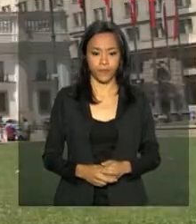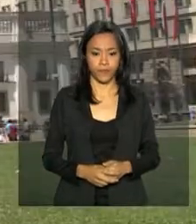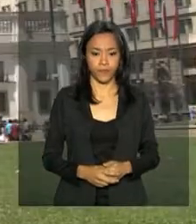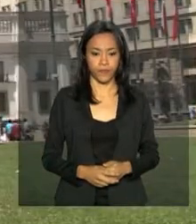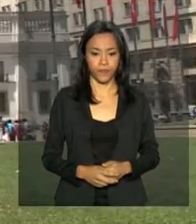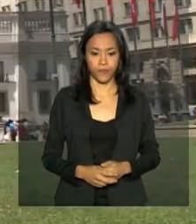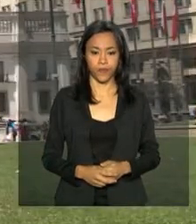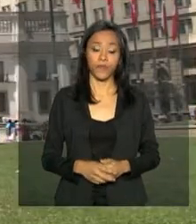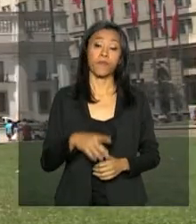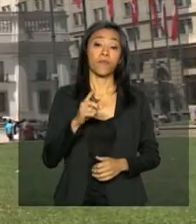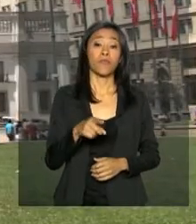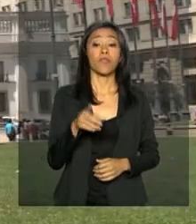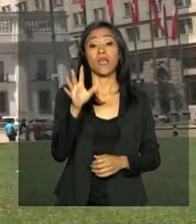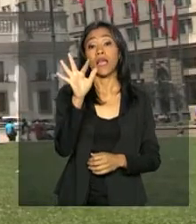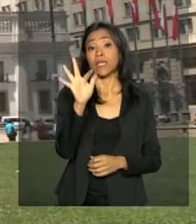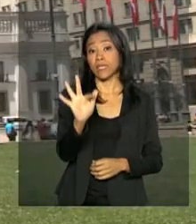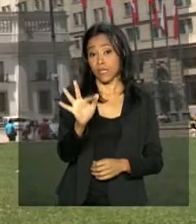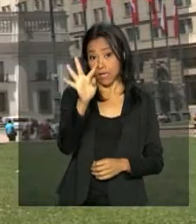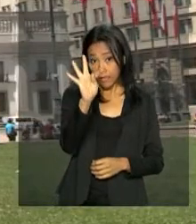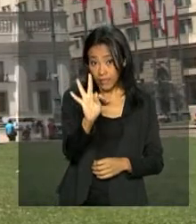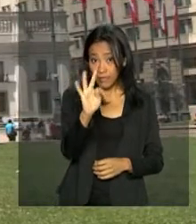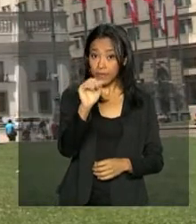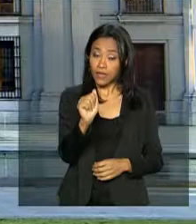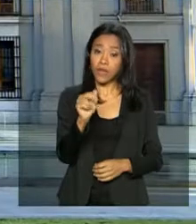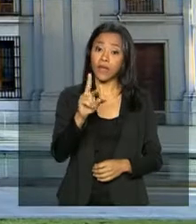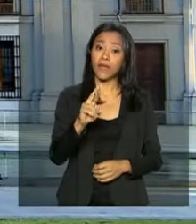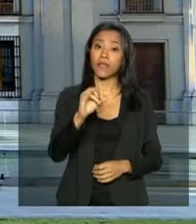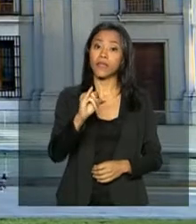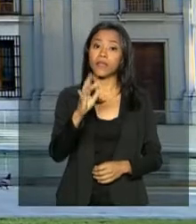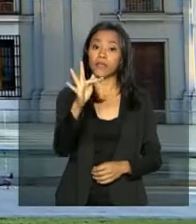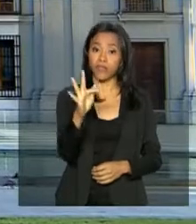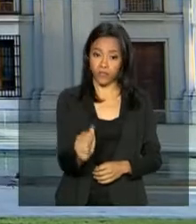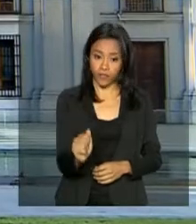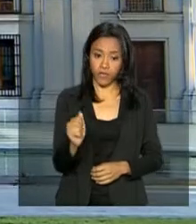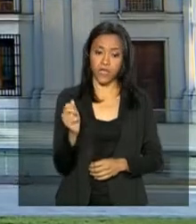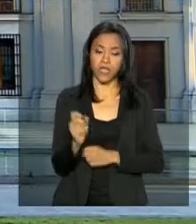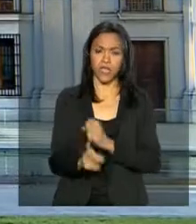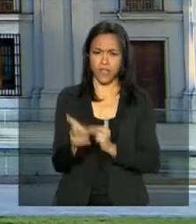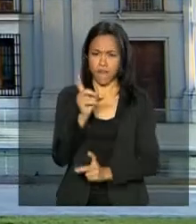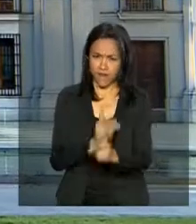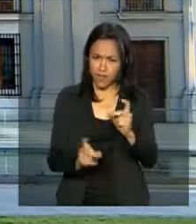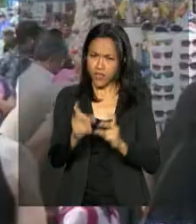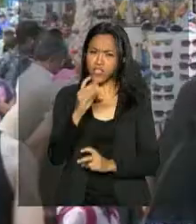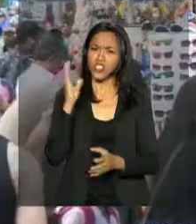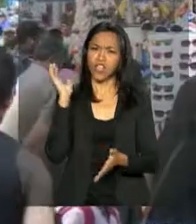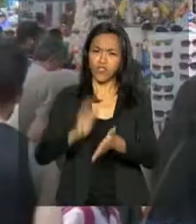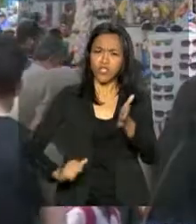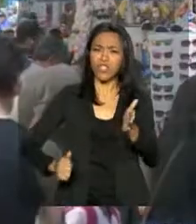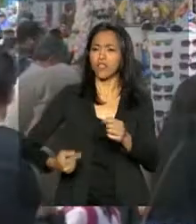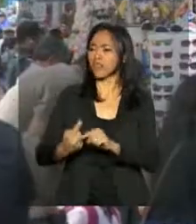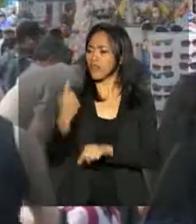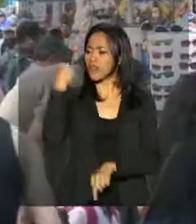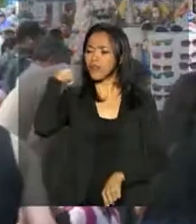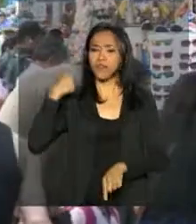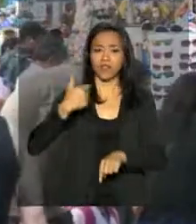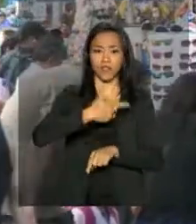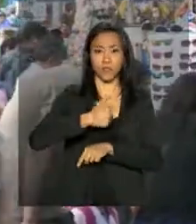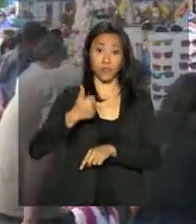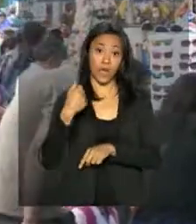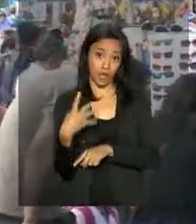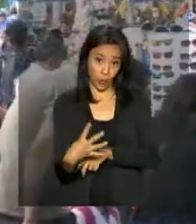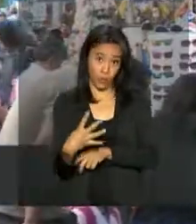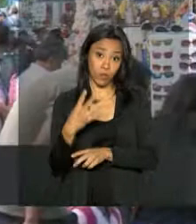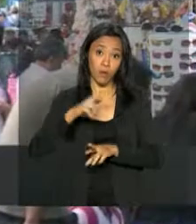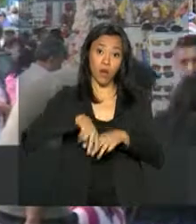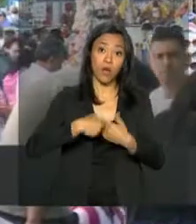as tarifas do comércio entre brasil e chile já foram eliminadas desde 2014 depois que entrou em vigor o tratado